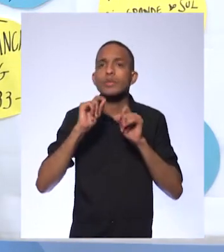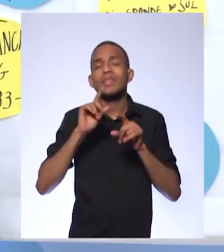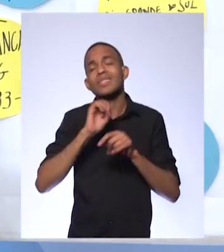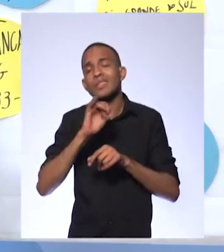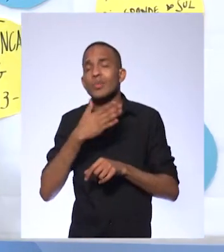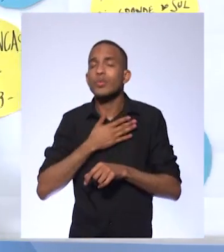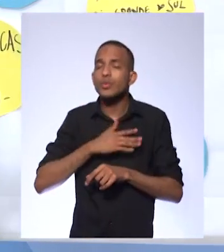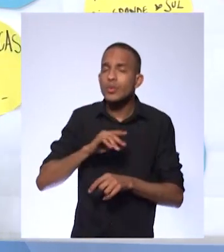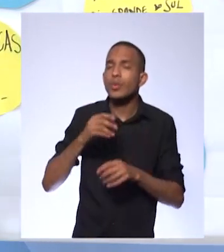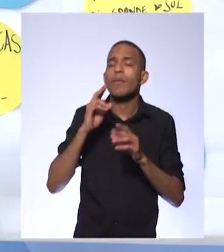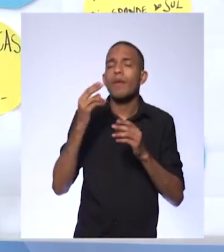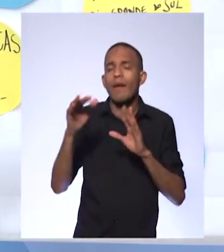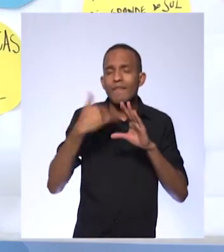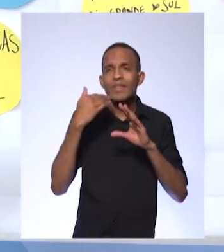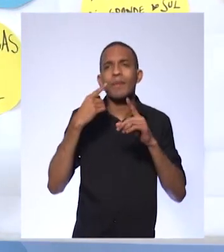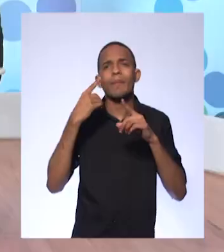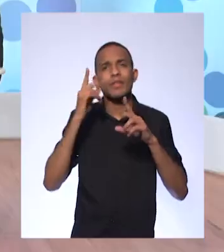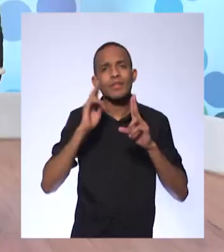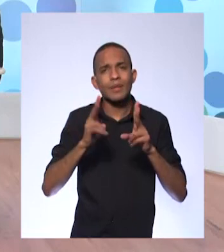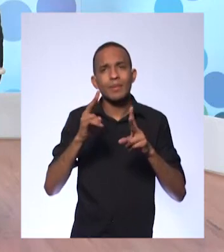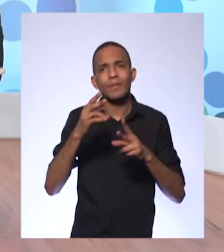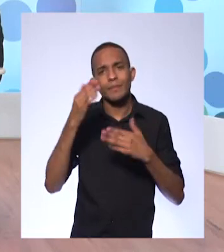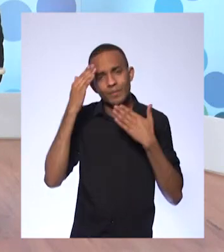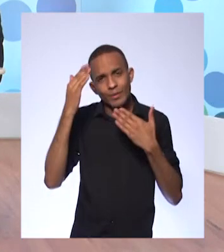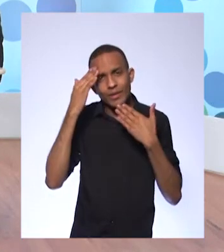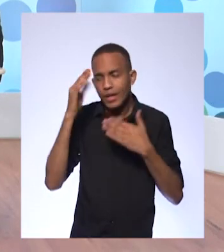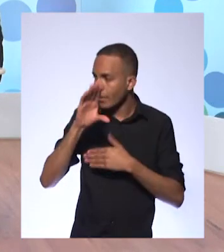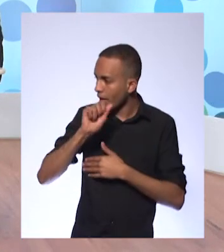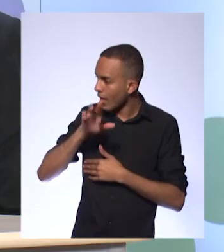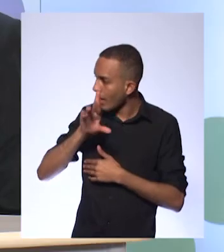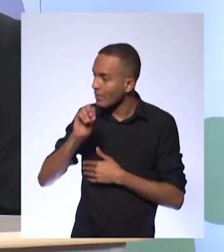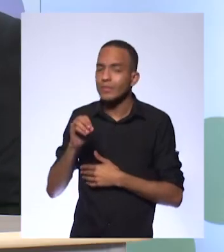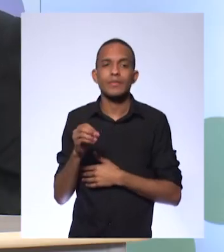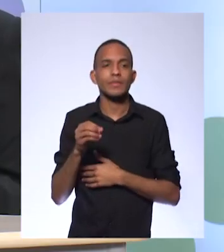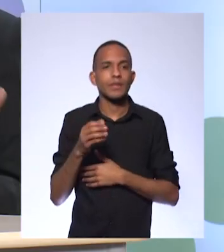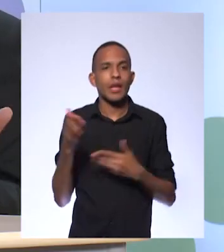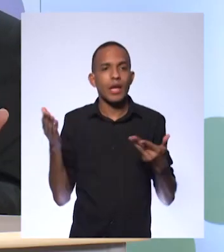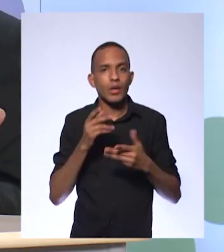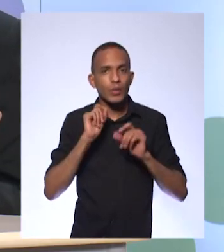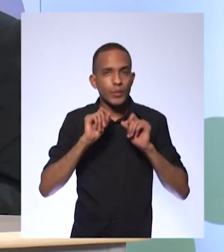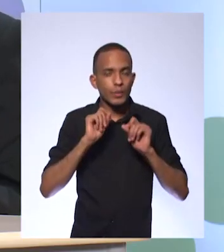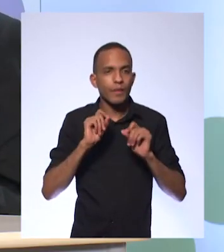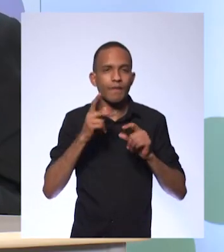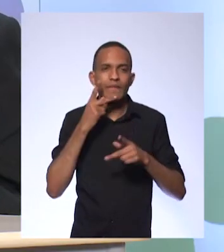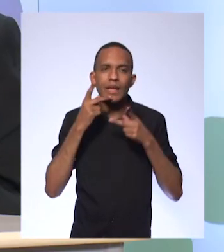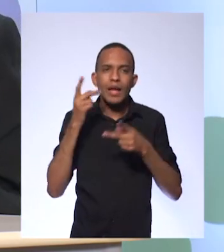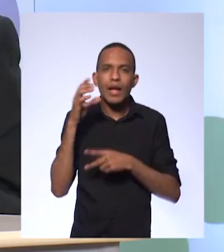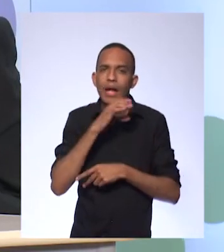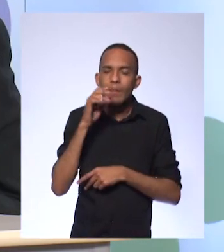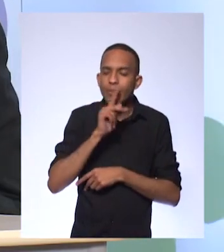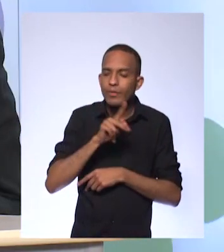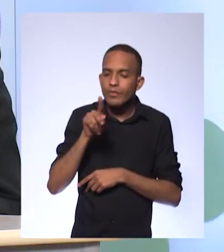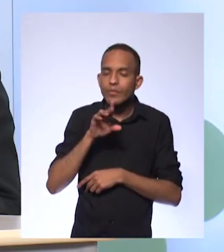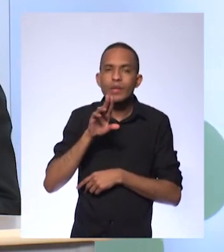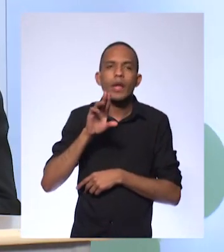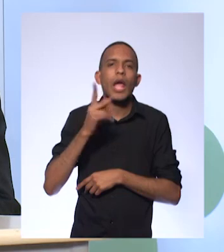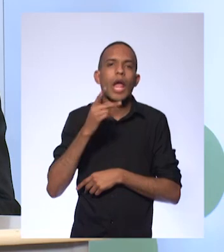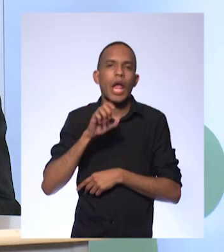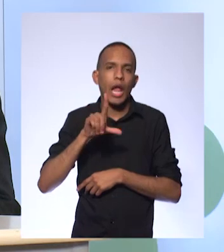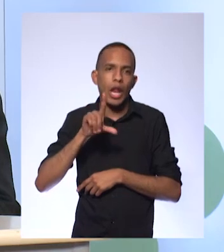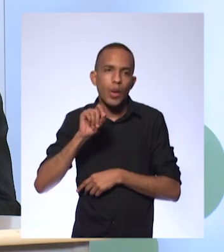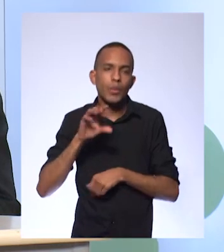possamos sempre melhorar. Obrigado, professor Carlos. Vamos lá, gente. Eu vou fazer uma menção aqui bem rapidinho ao professor Hélio,